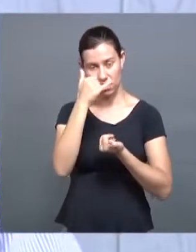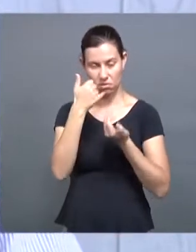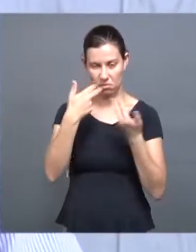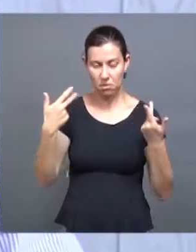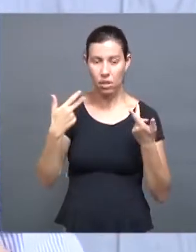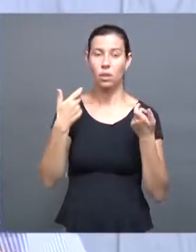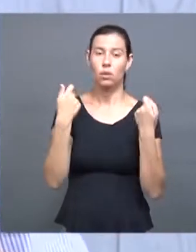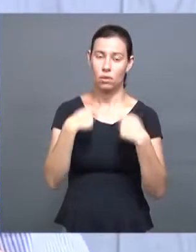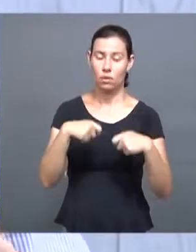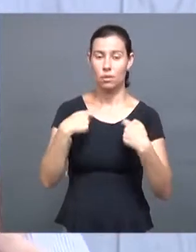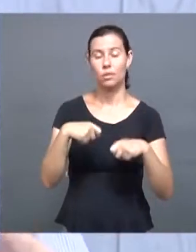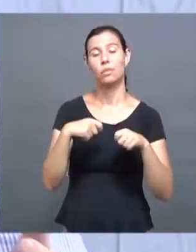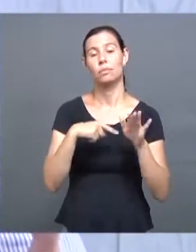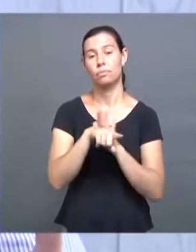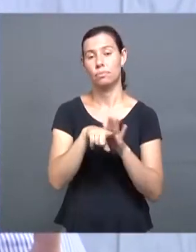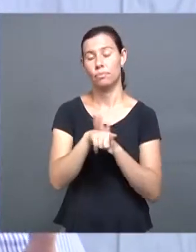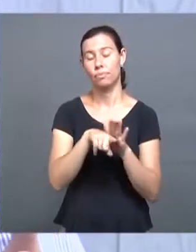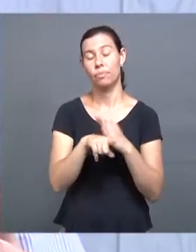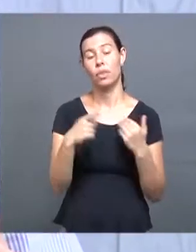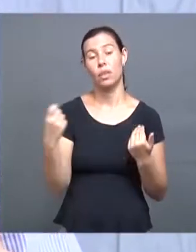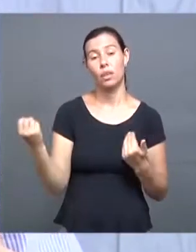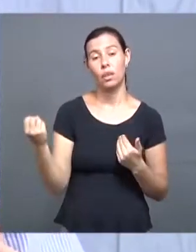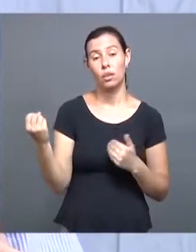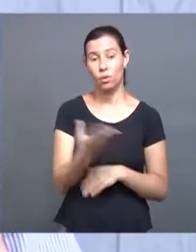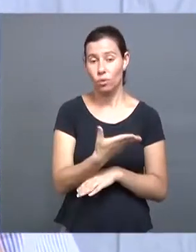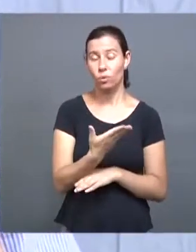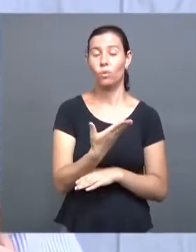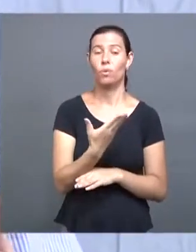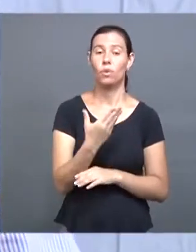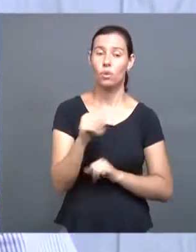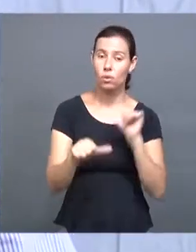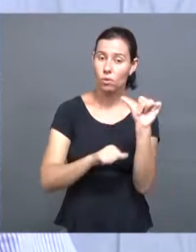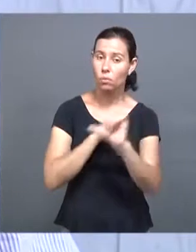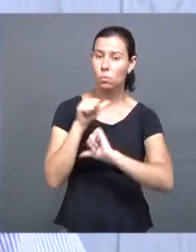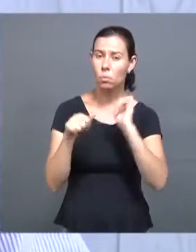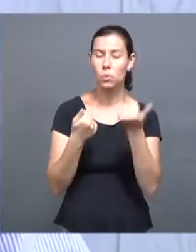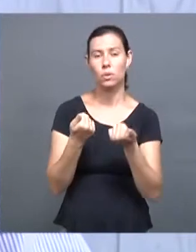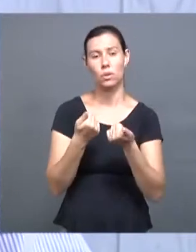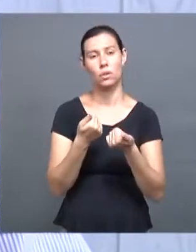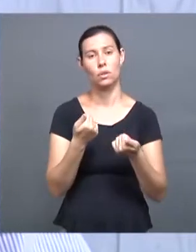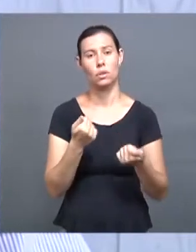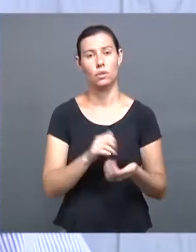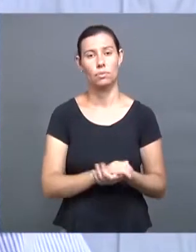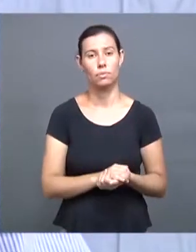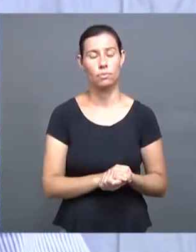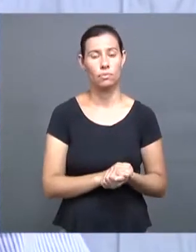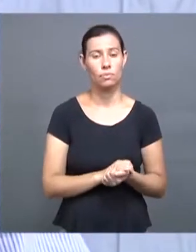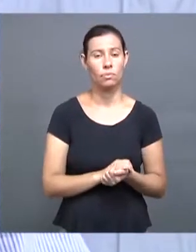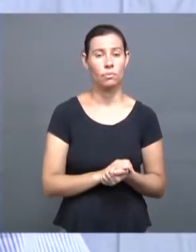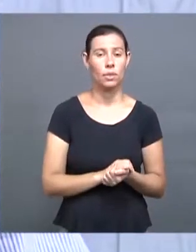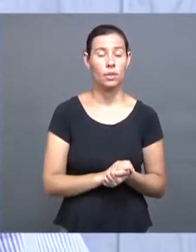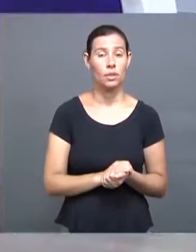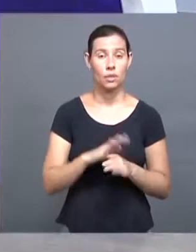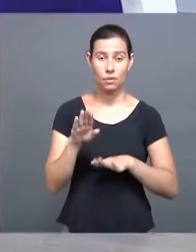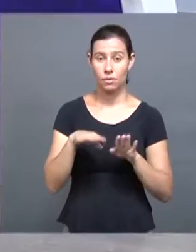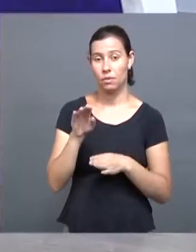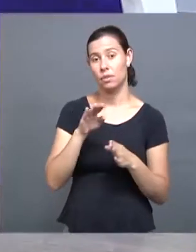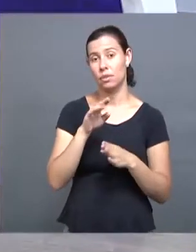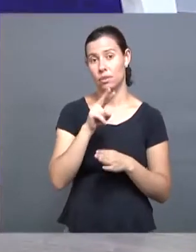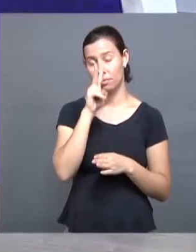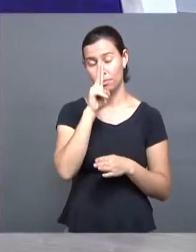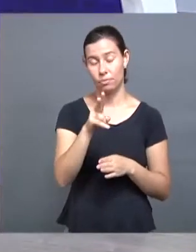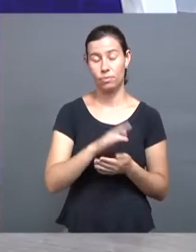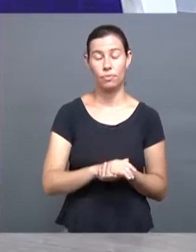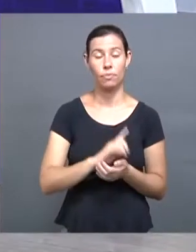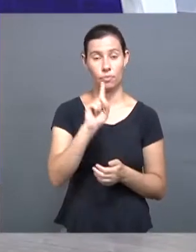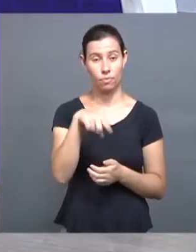cabeça nova, ou podem justificar assim, uma mudança da dor de cabeça para um padrão mais grave. Certo. Daqui a pouco,